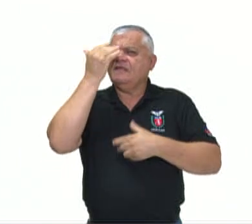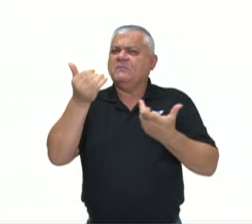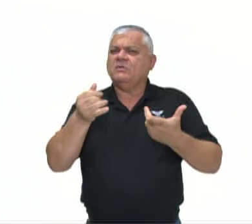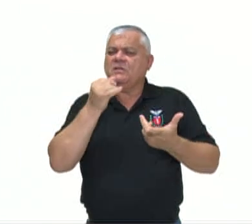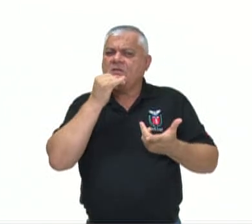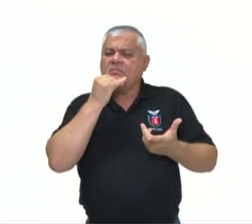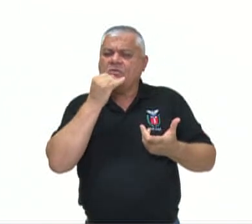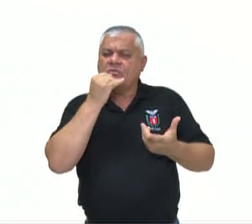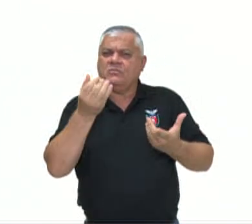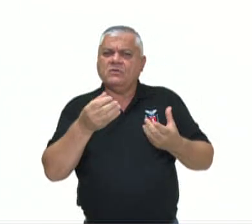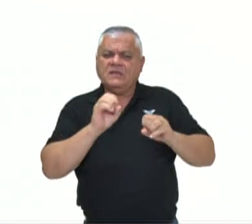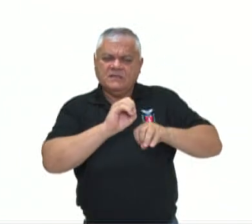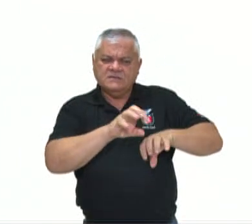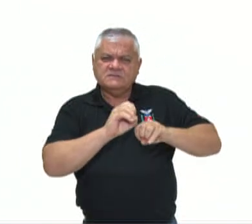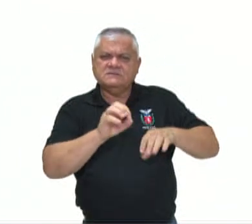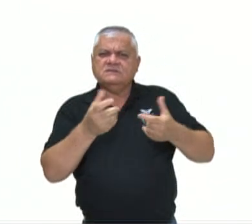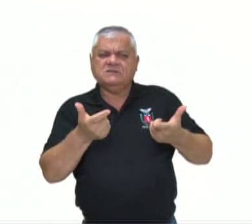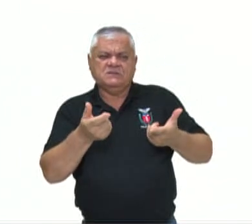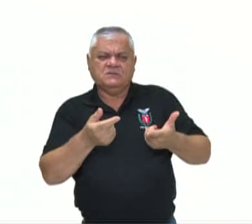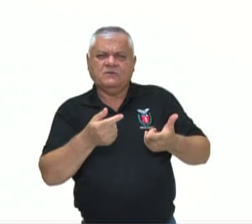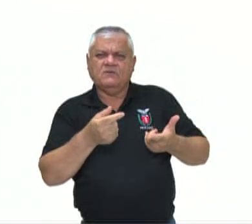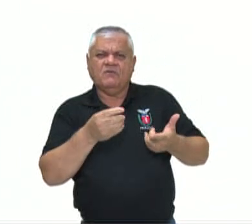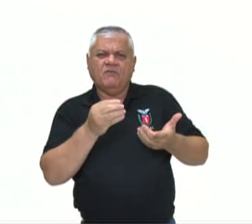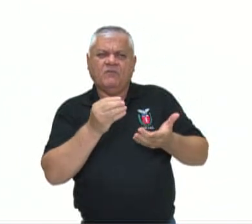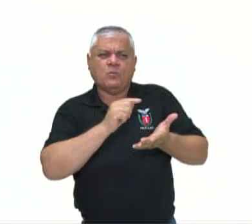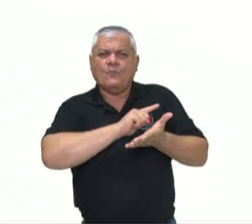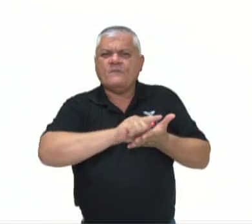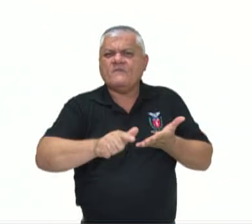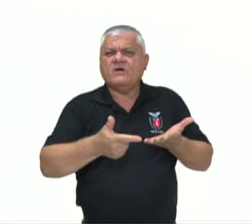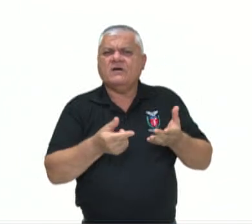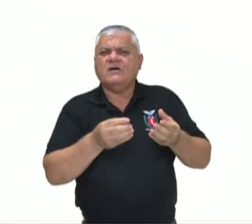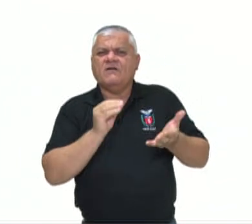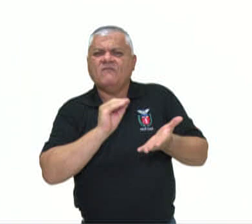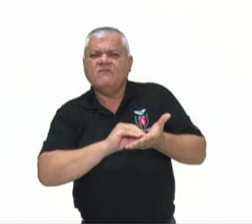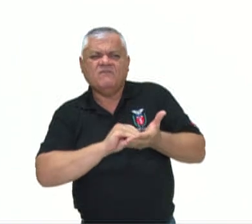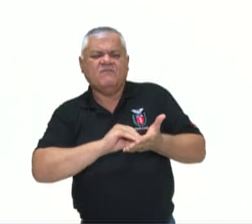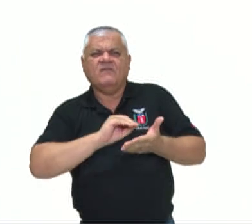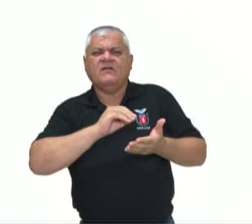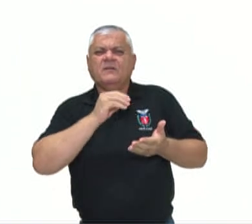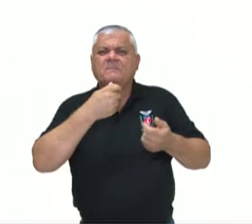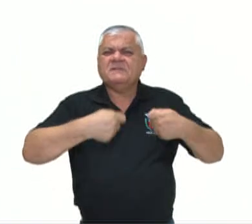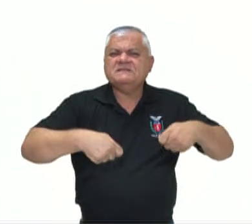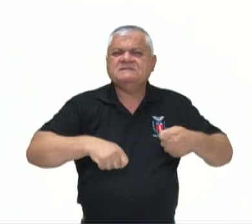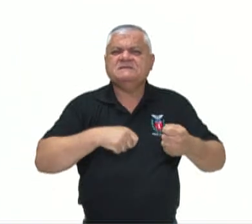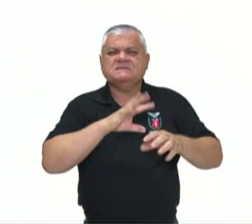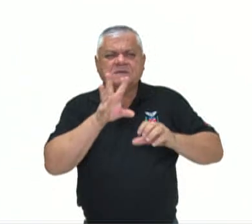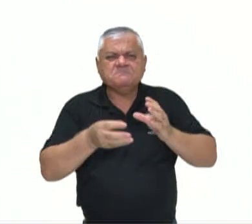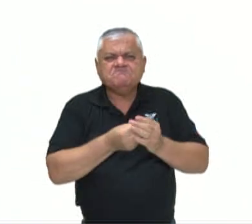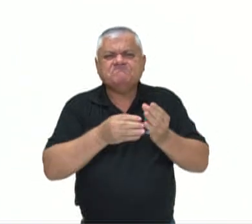vazios e dos falsos problemas metafísicos, submetendo-se ao critério da